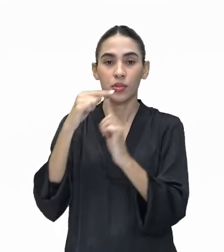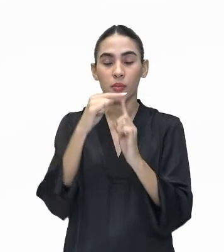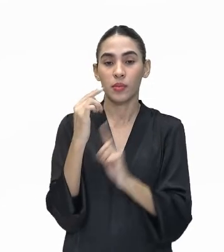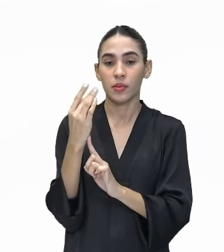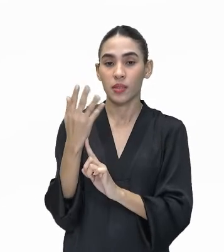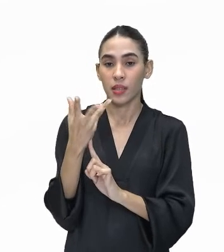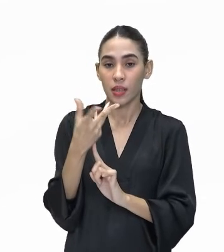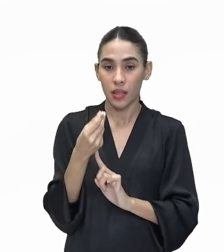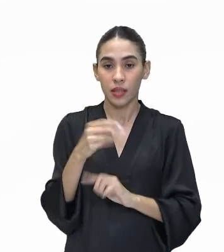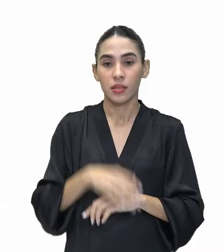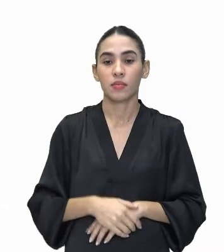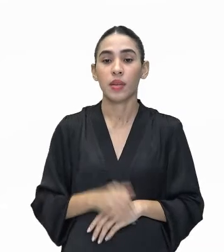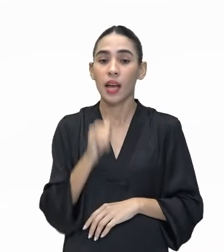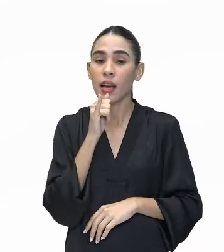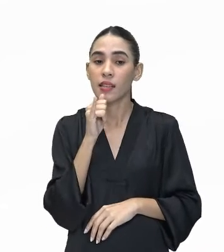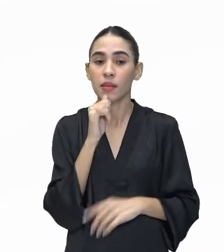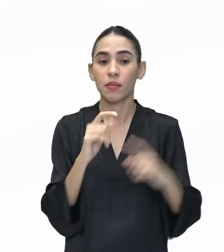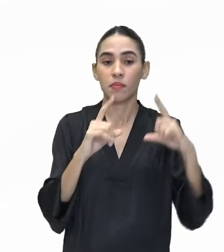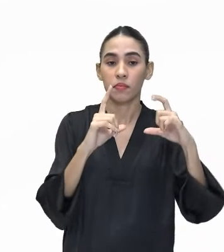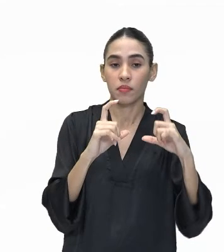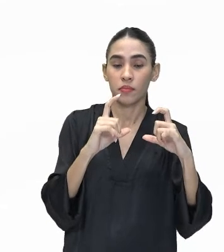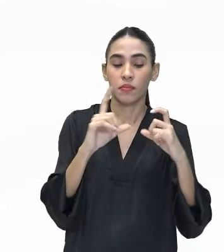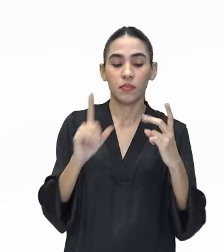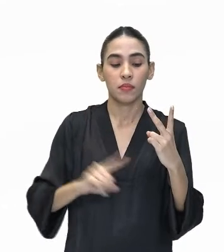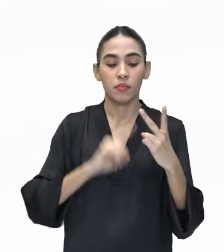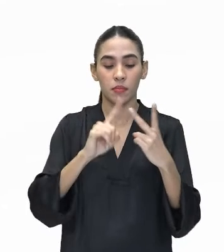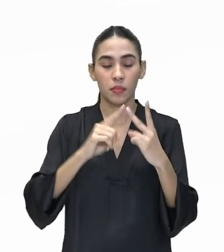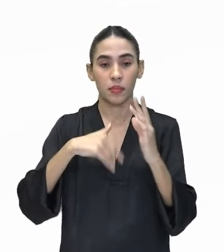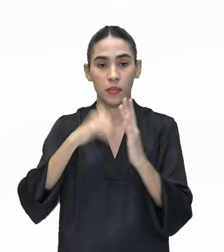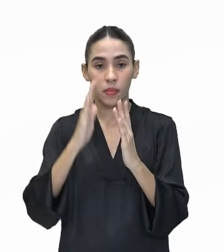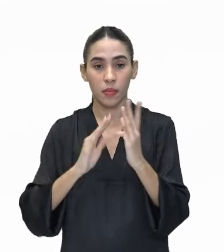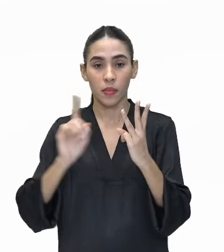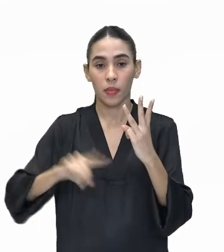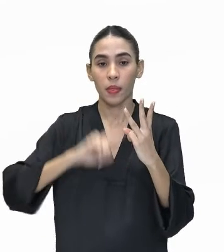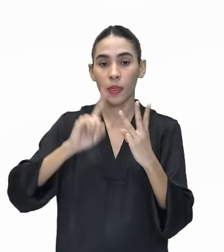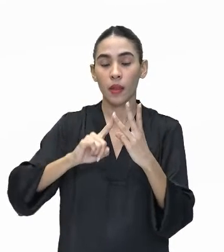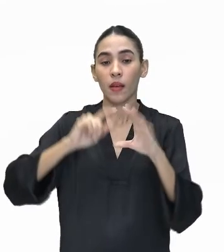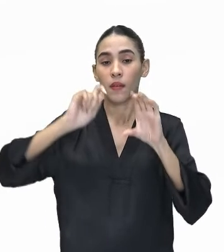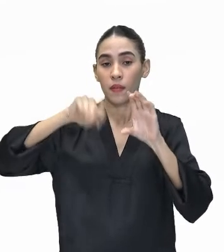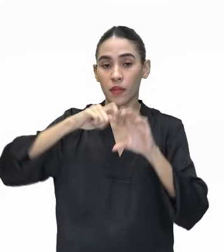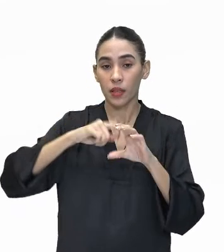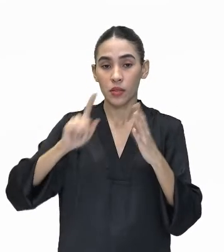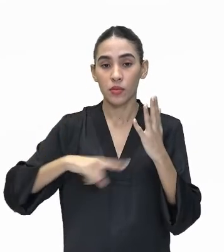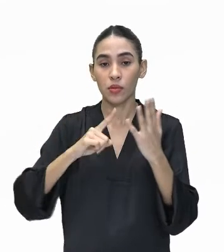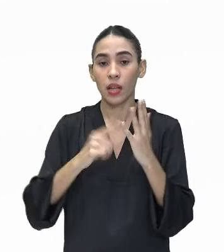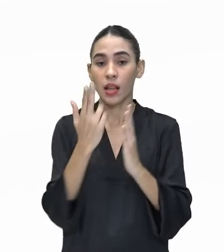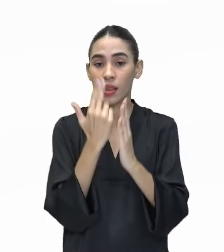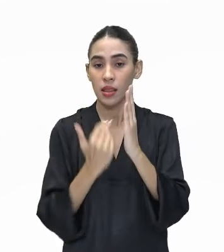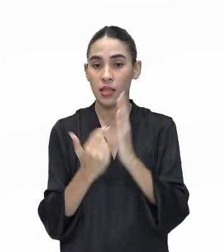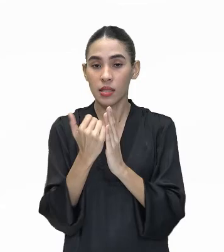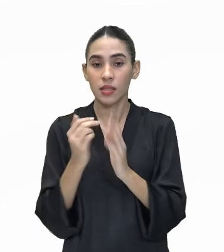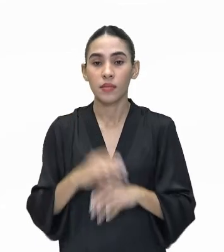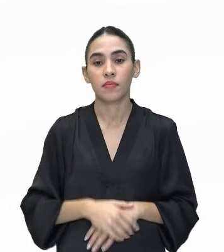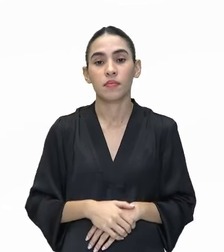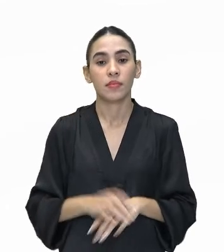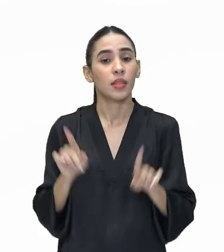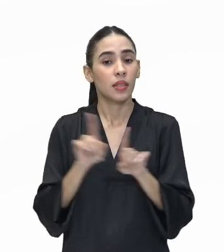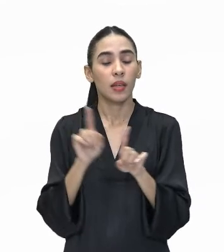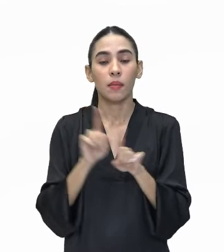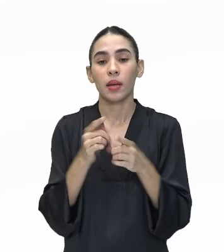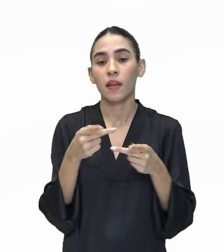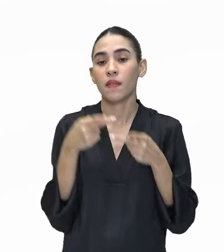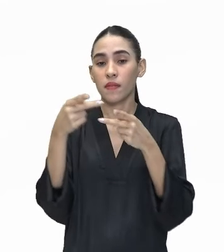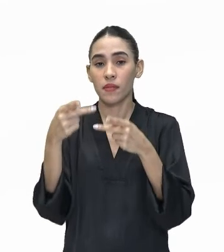arte, tais como a fotografia, pintura, vídeo, animação e